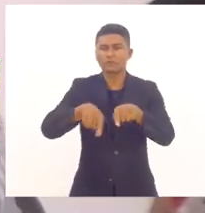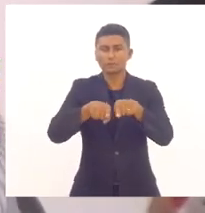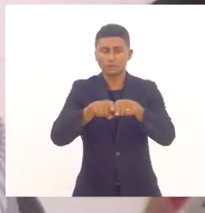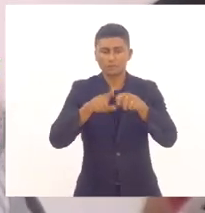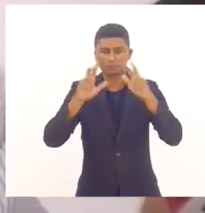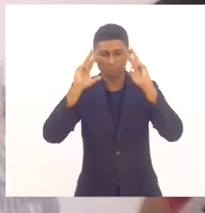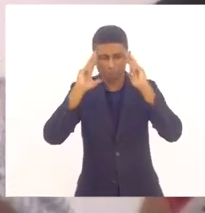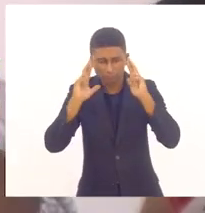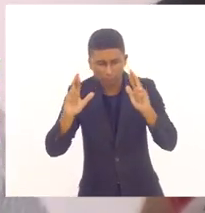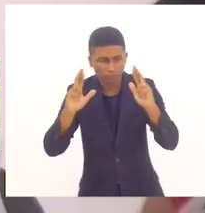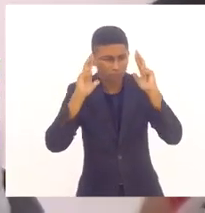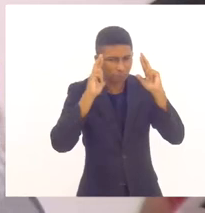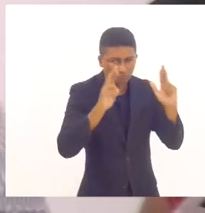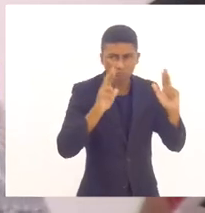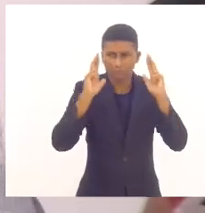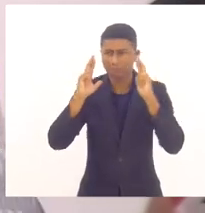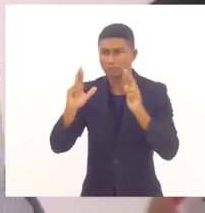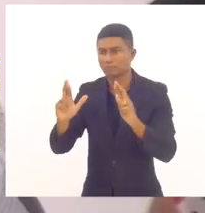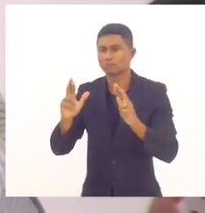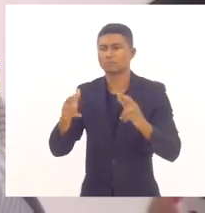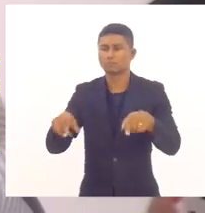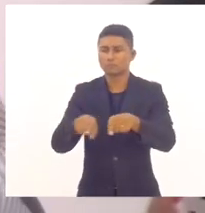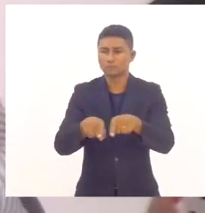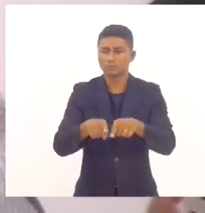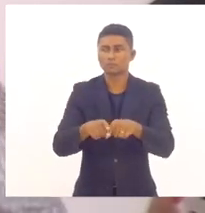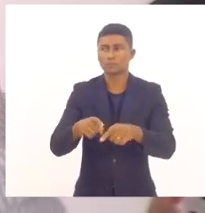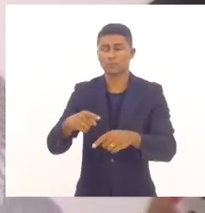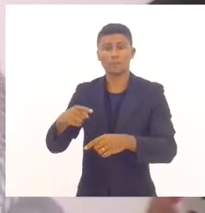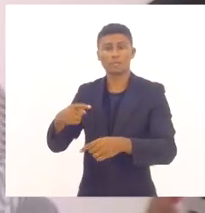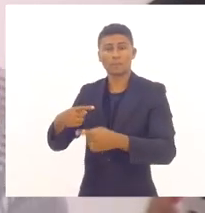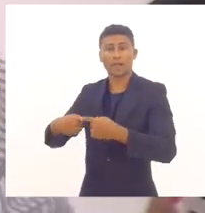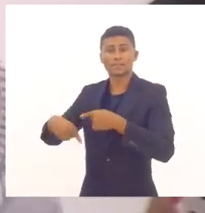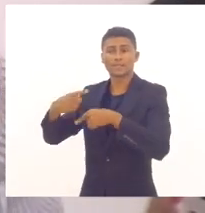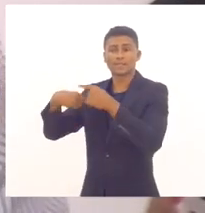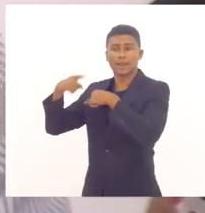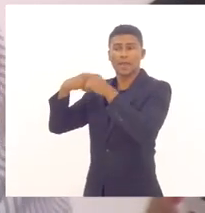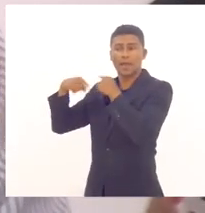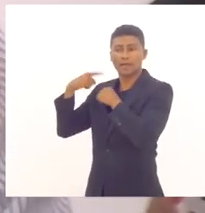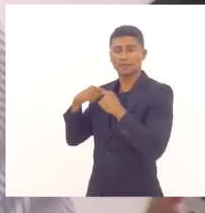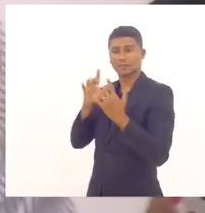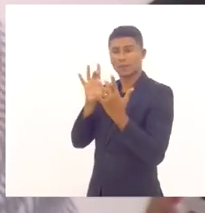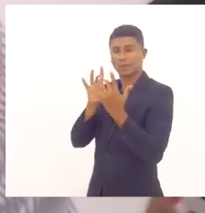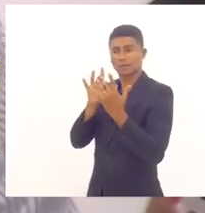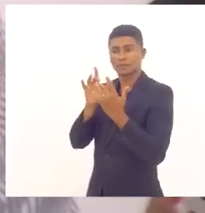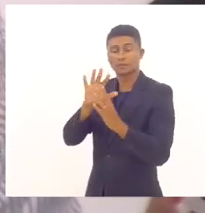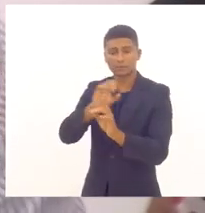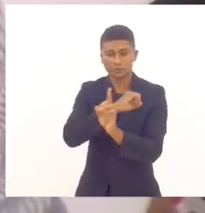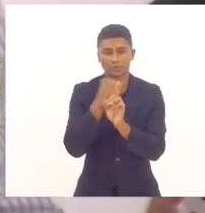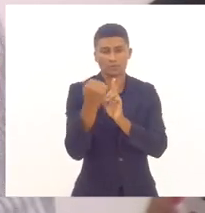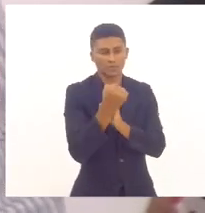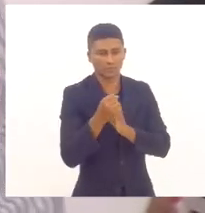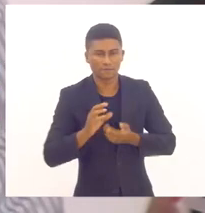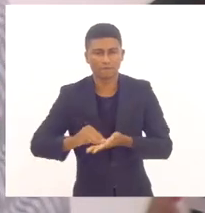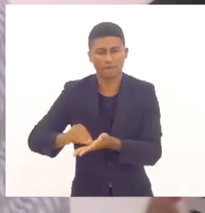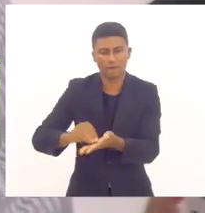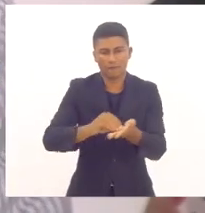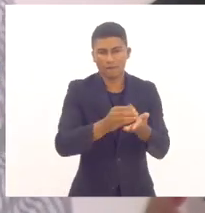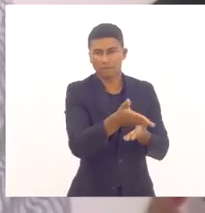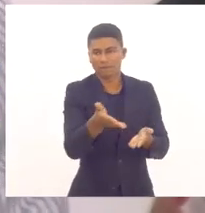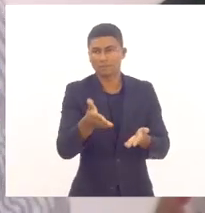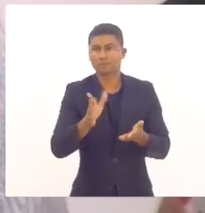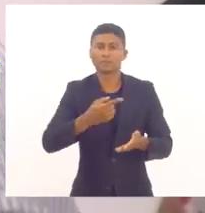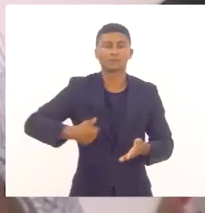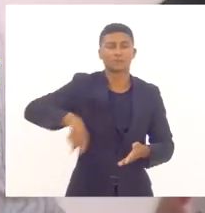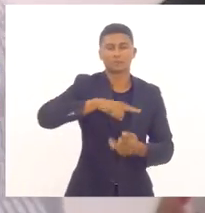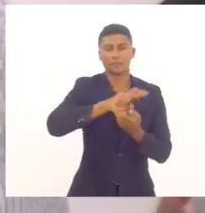ao próximo, tem ritualidade, conexão com ancestralidade, tudo o que nos falta na nossa sociedade. Beleza. Mas essa capoeira que a gente